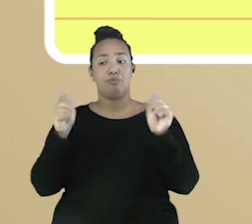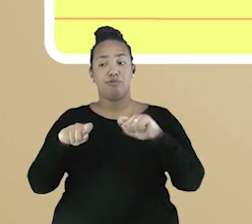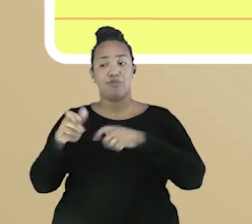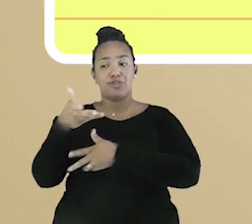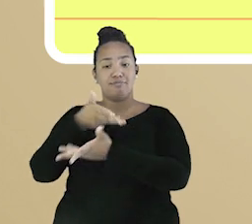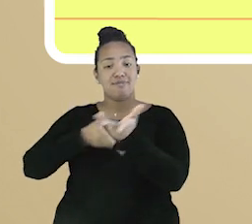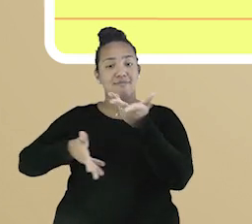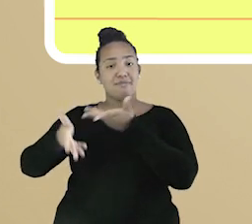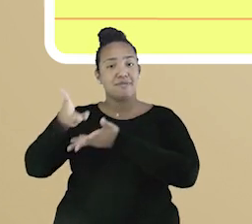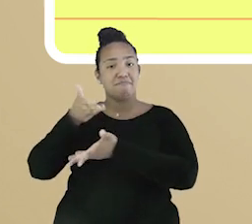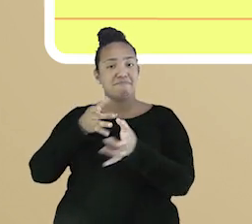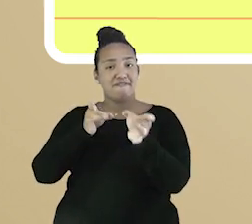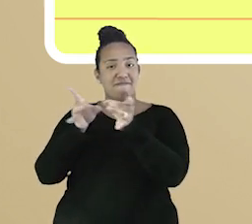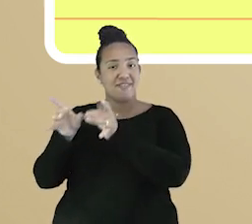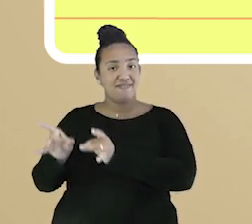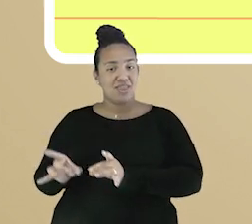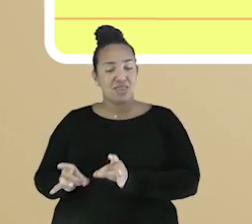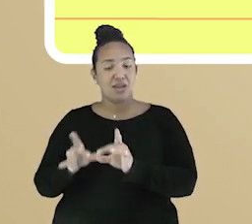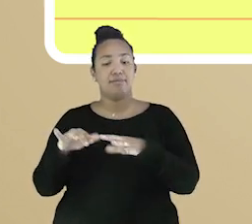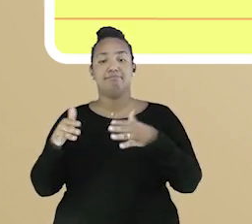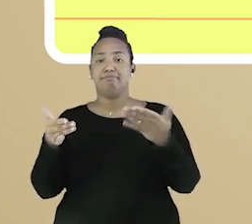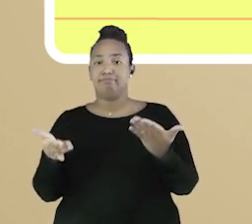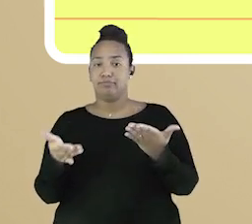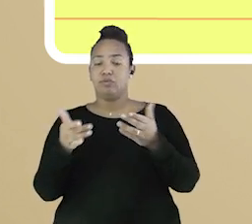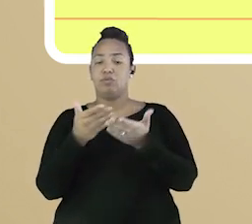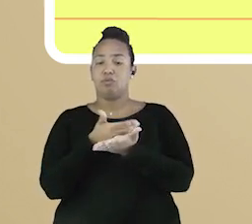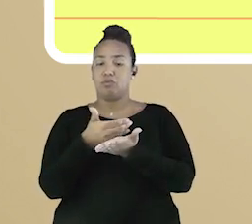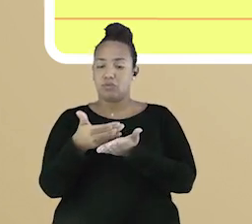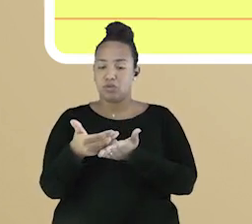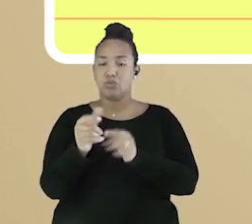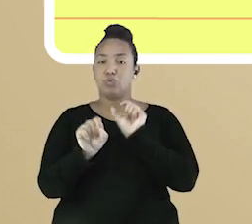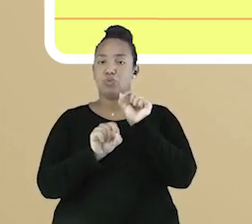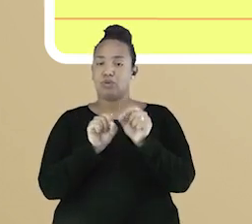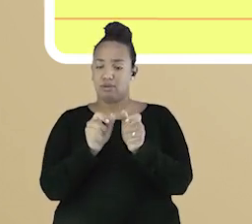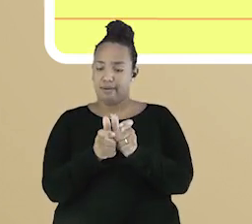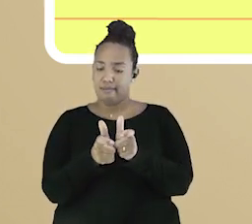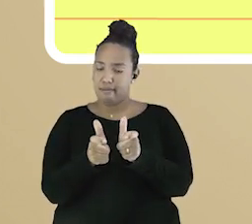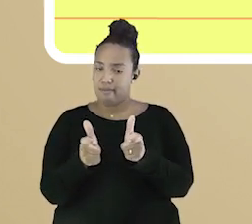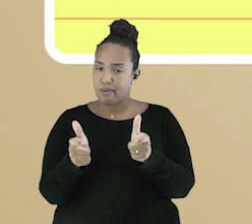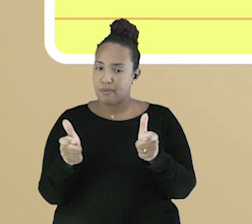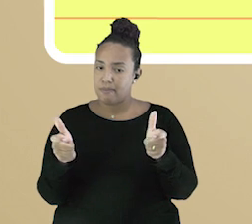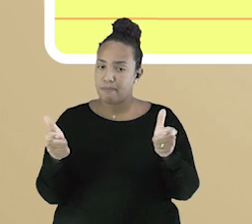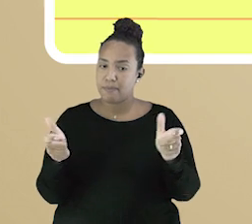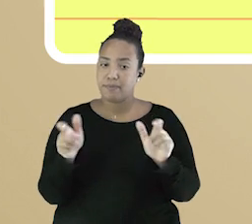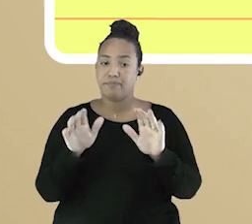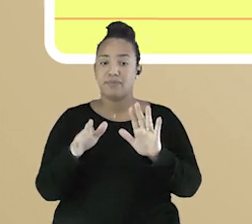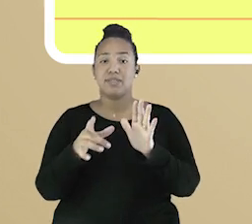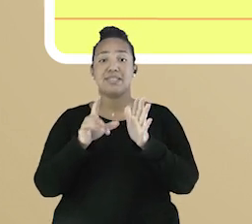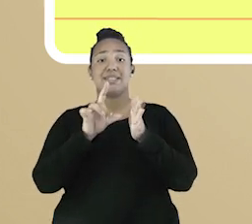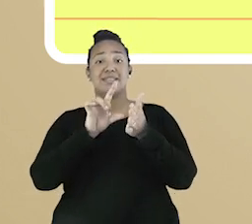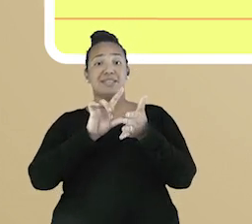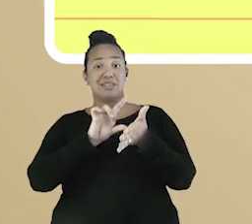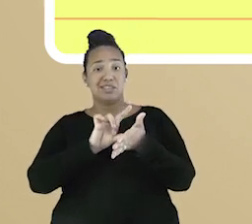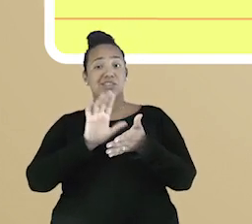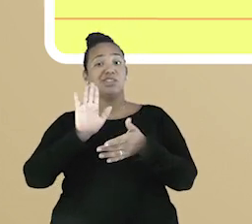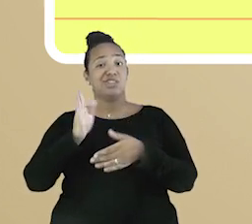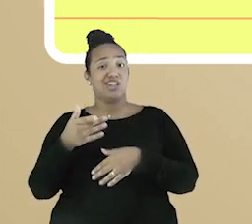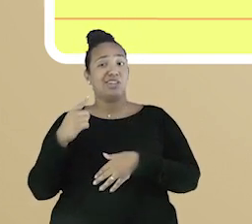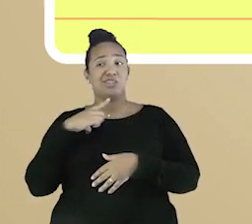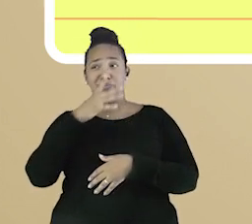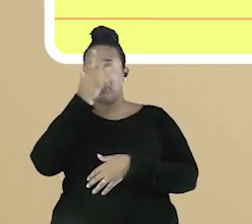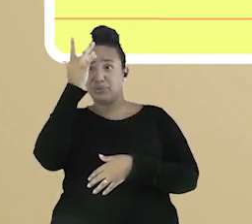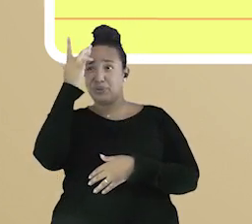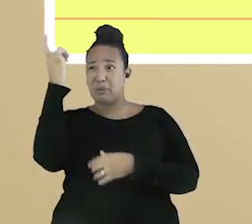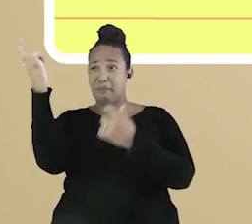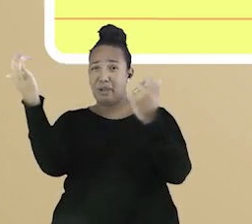desses produtos. Com isso, elas foram crescendo e crescendo, e antes as invasões já aconteciam, e com esse fluxo de